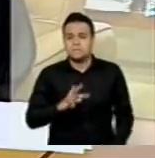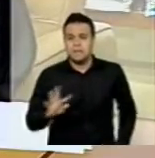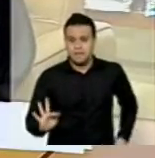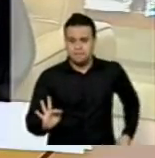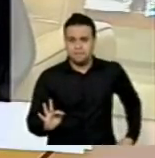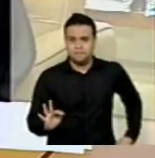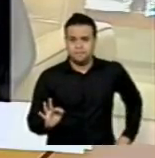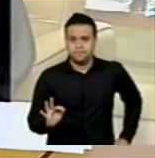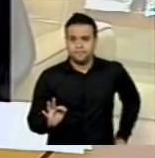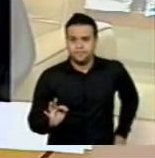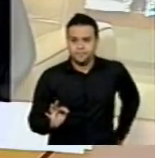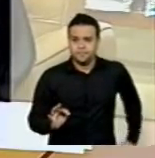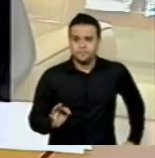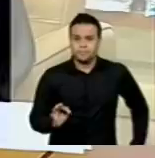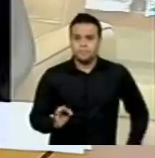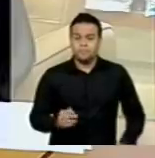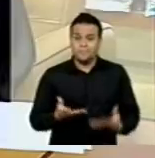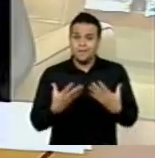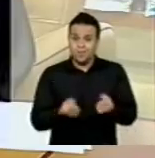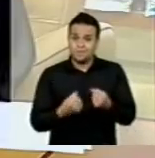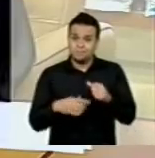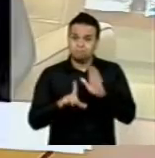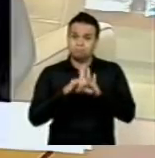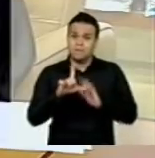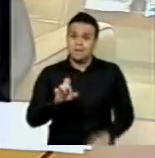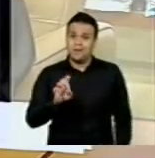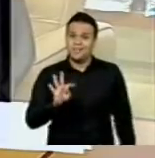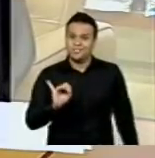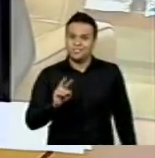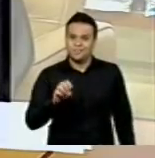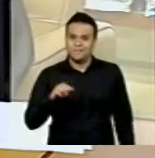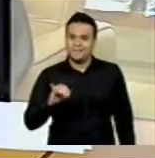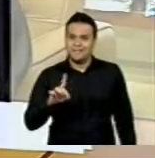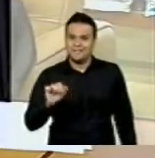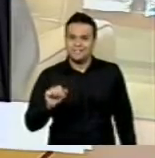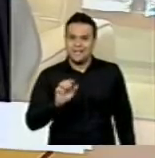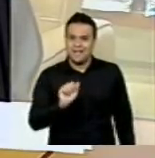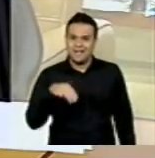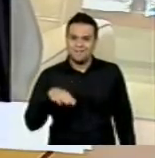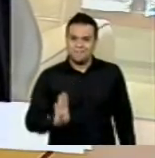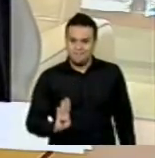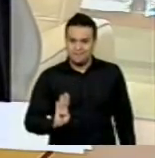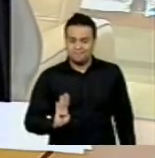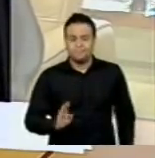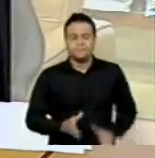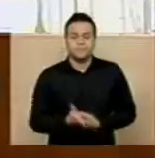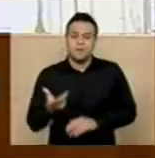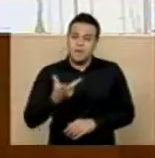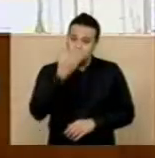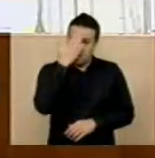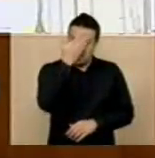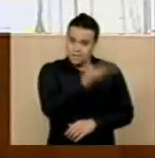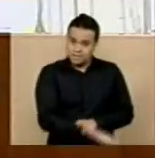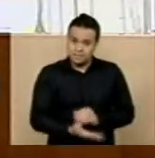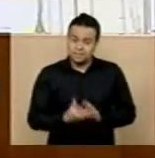Federal reconhecer-se a legitimidade da AMB em temas que tais. Agradeço a Vossa Excelência,